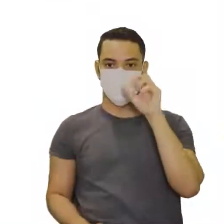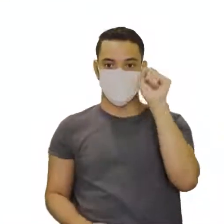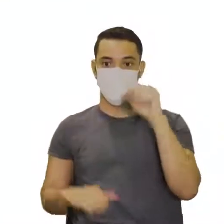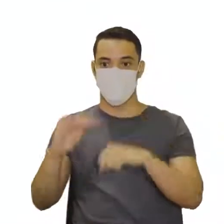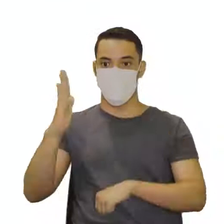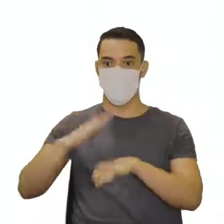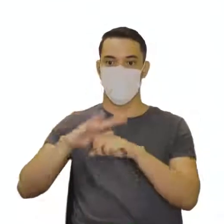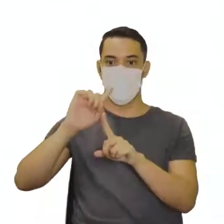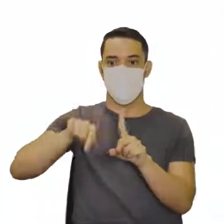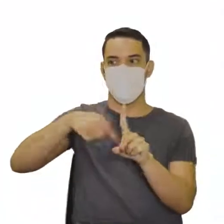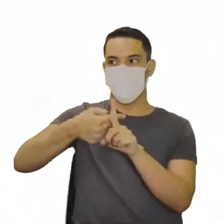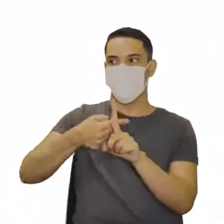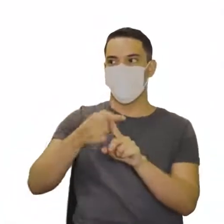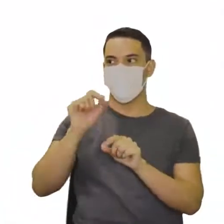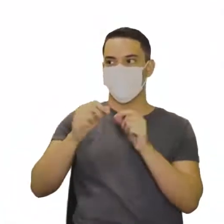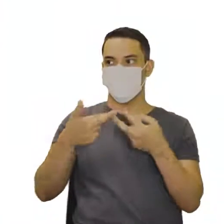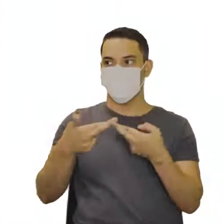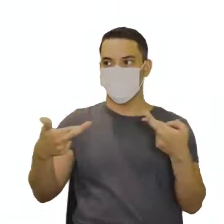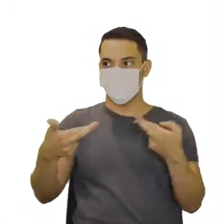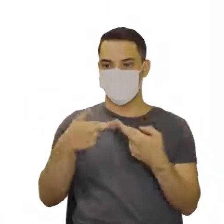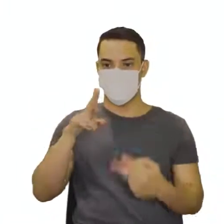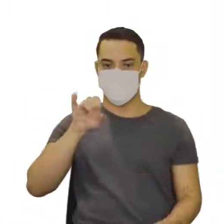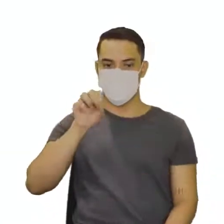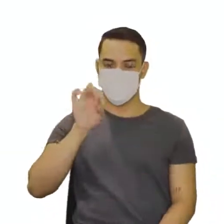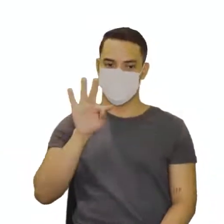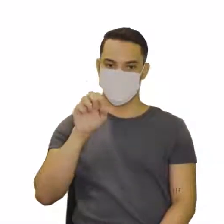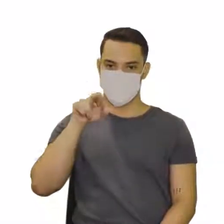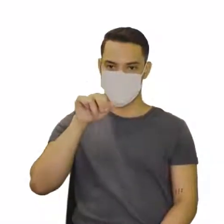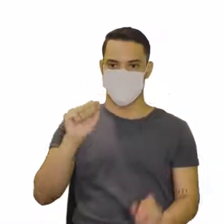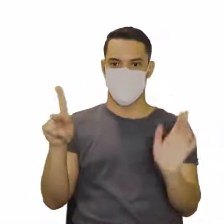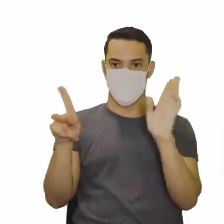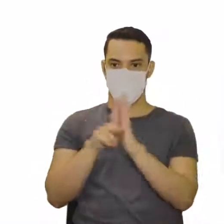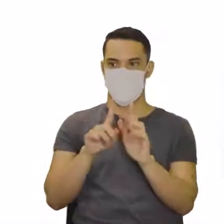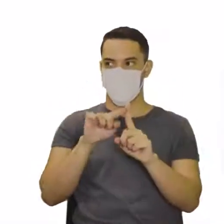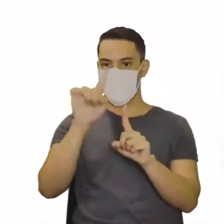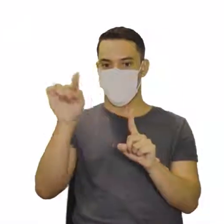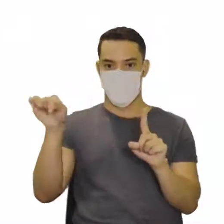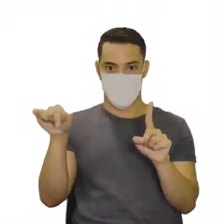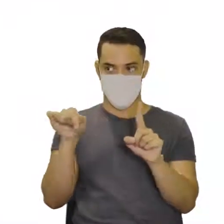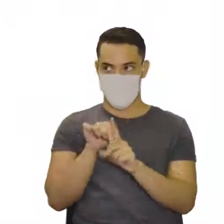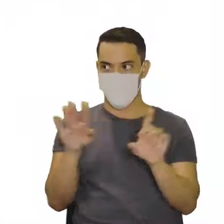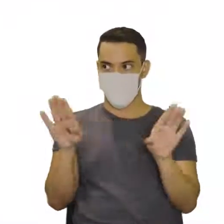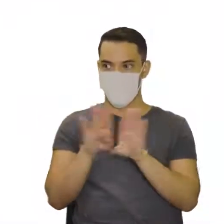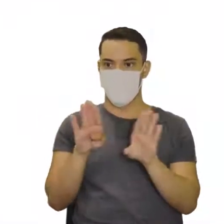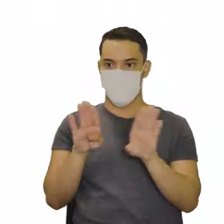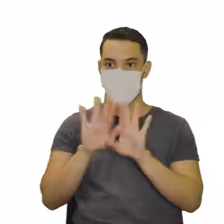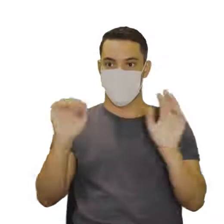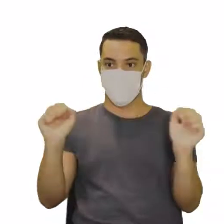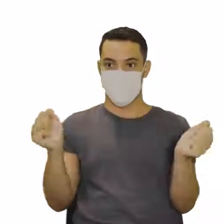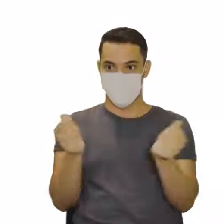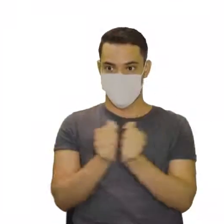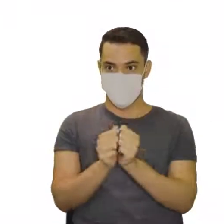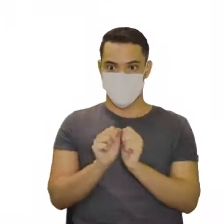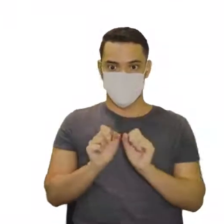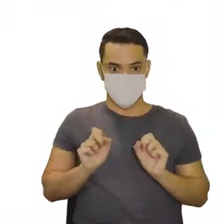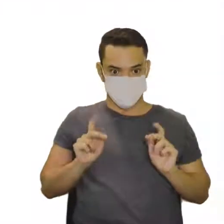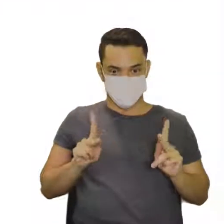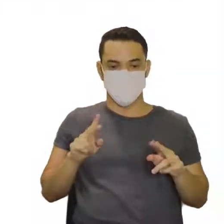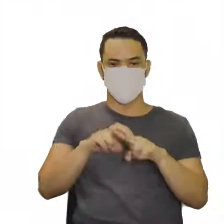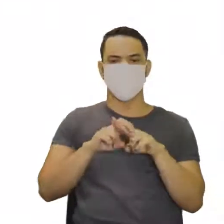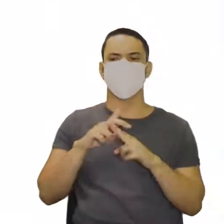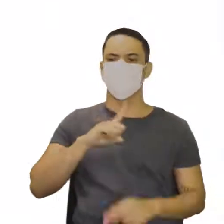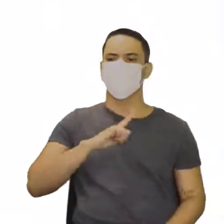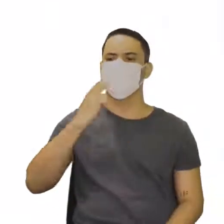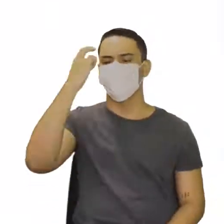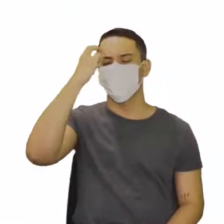mais a resistência equivalente do circuito vezes a corrente que atravessa esse circuito, ok? Então